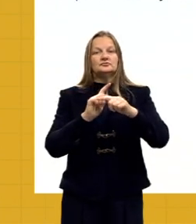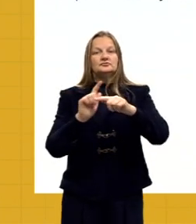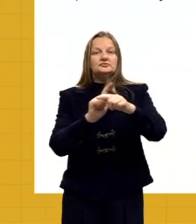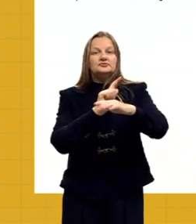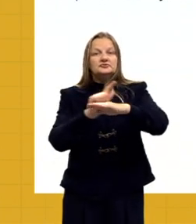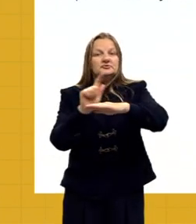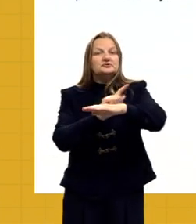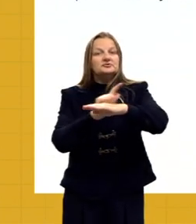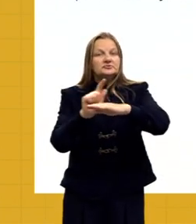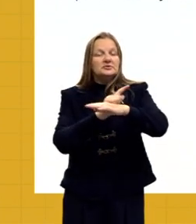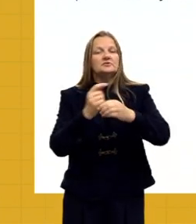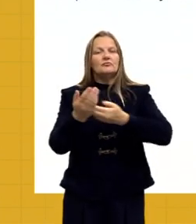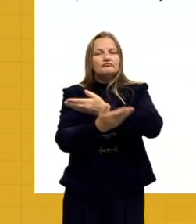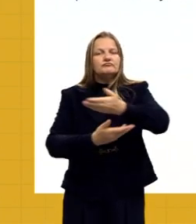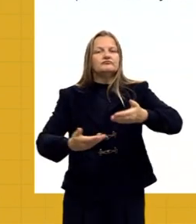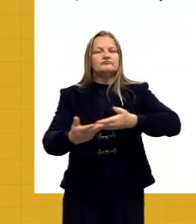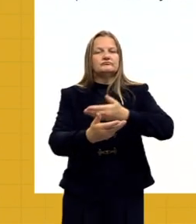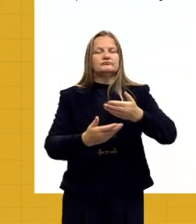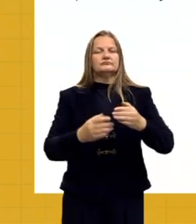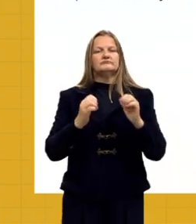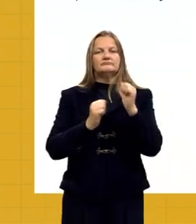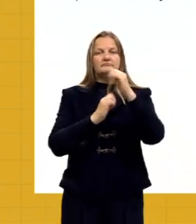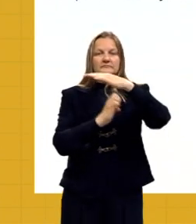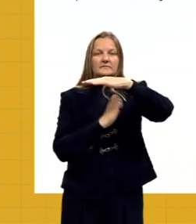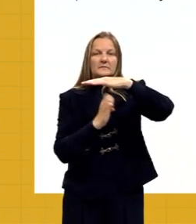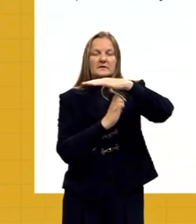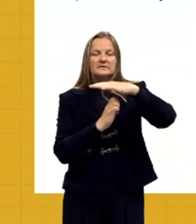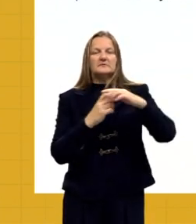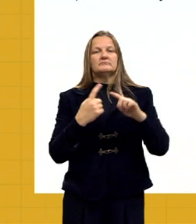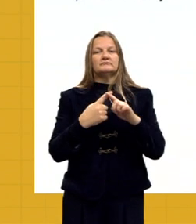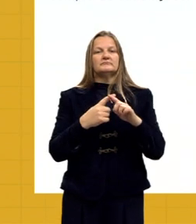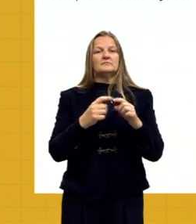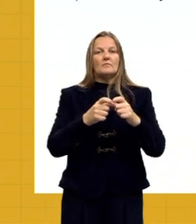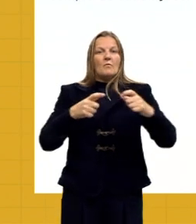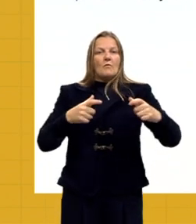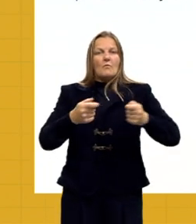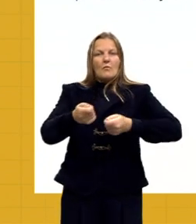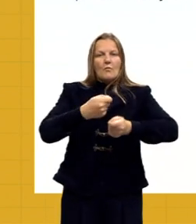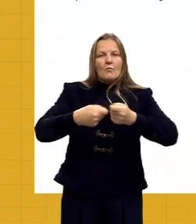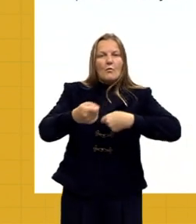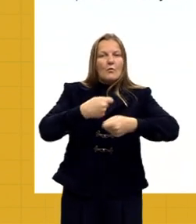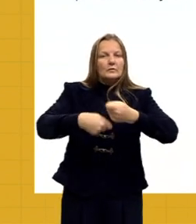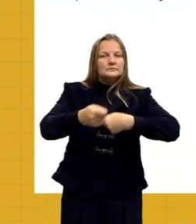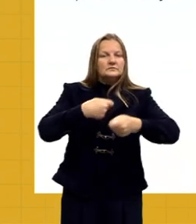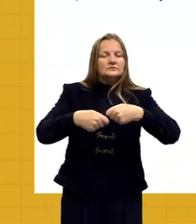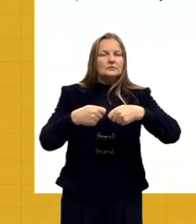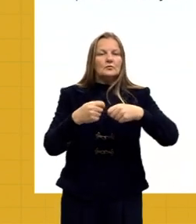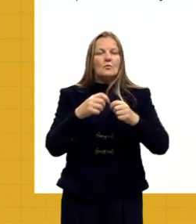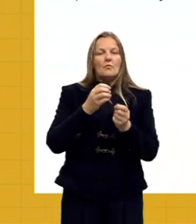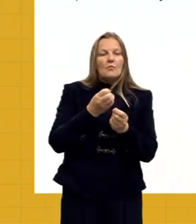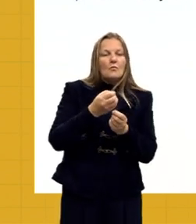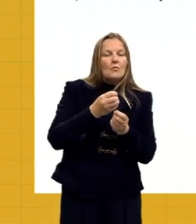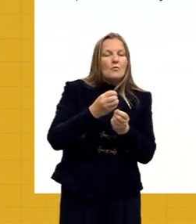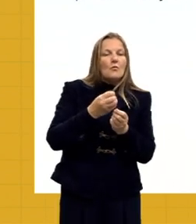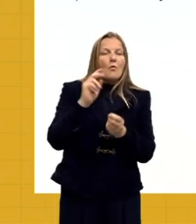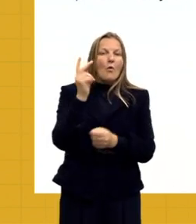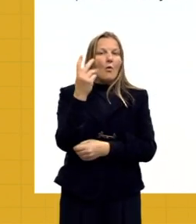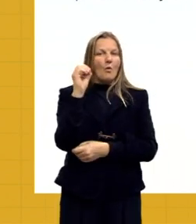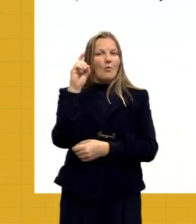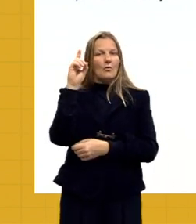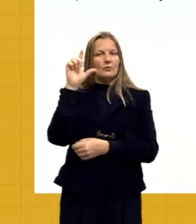empresas então a Holden ela é a grande empresa que gerencia as outras né a gente chama por exemplo dentro da